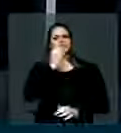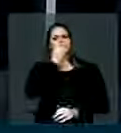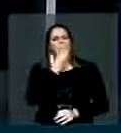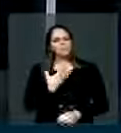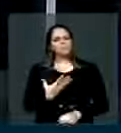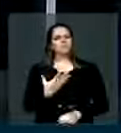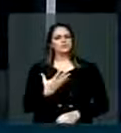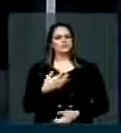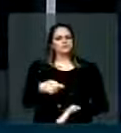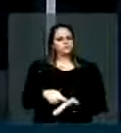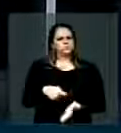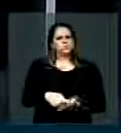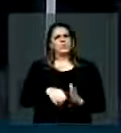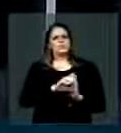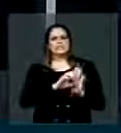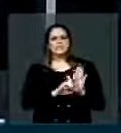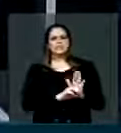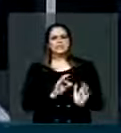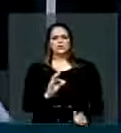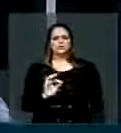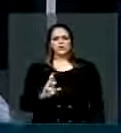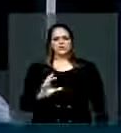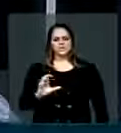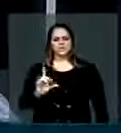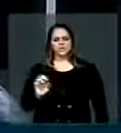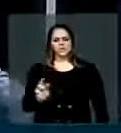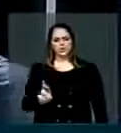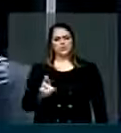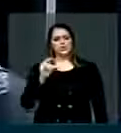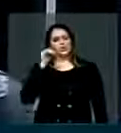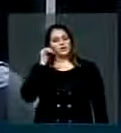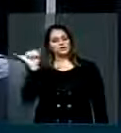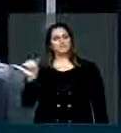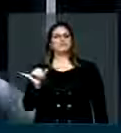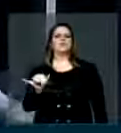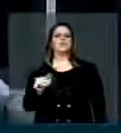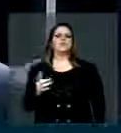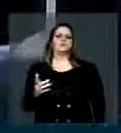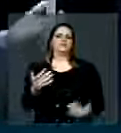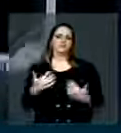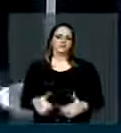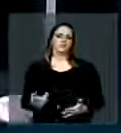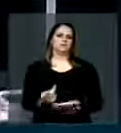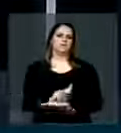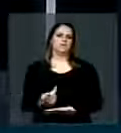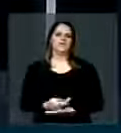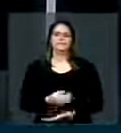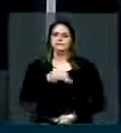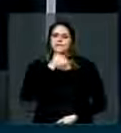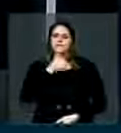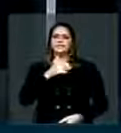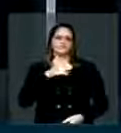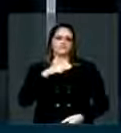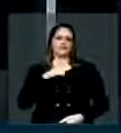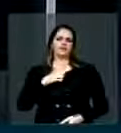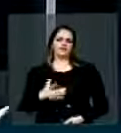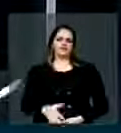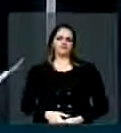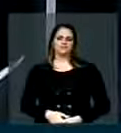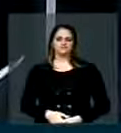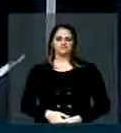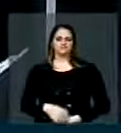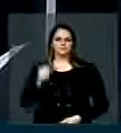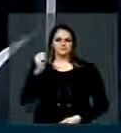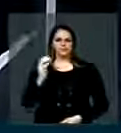Estatuto Torcedor mais rígido para punir determinadas atitudes que infelizmente ainda existem por parte de determinadas torcidas organizadas